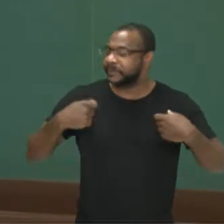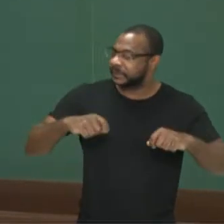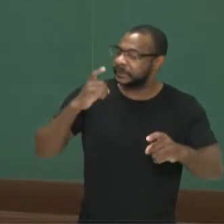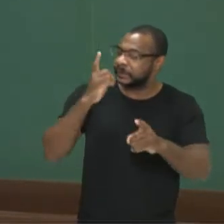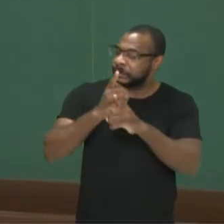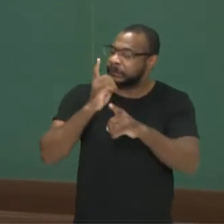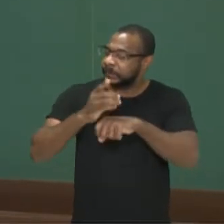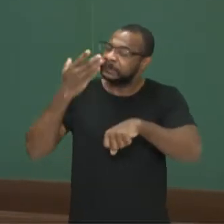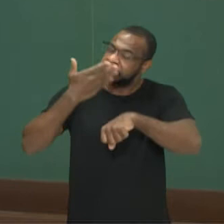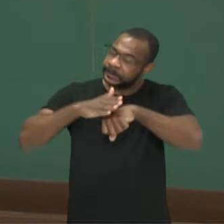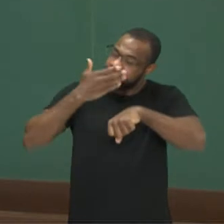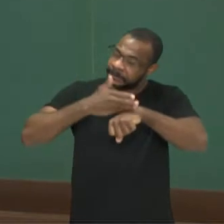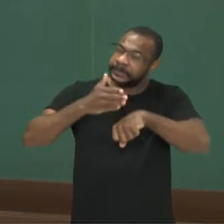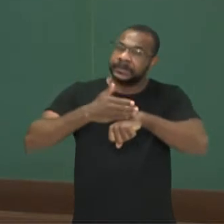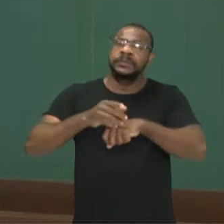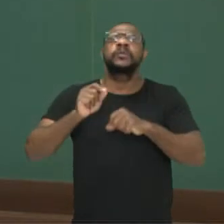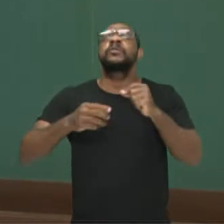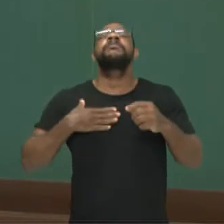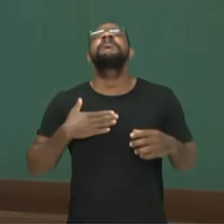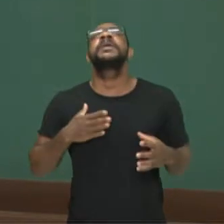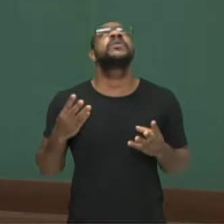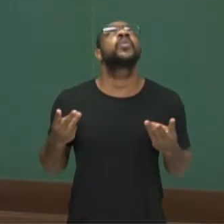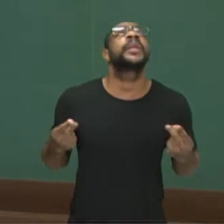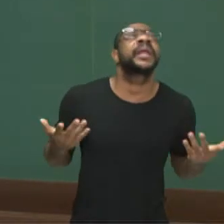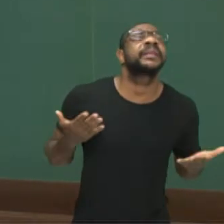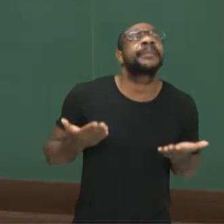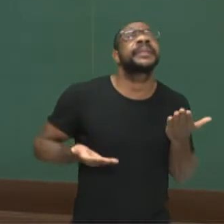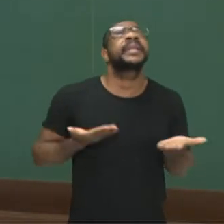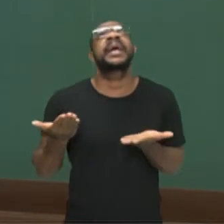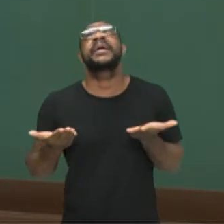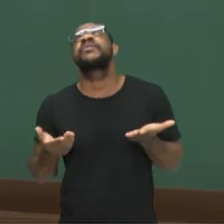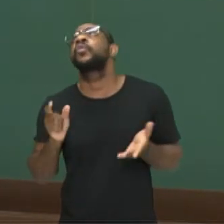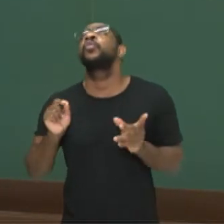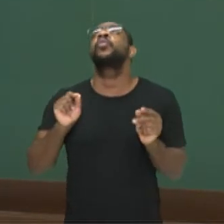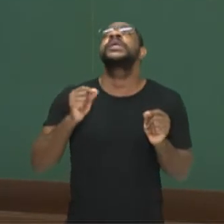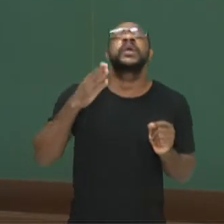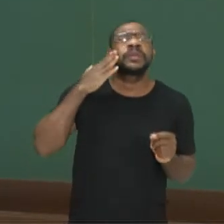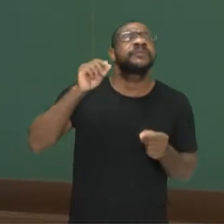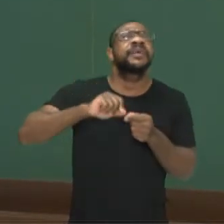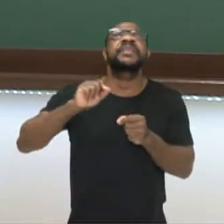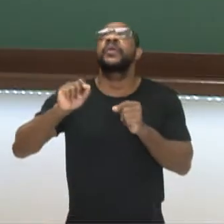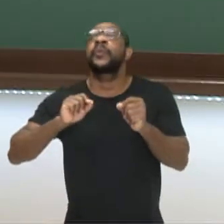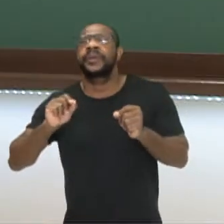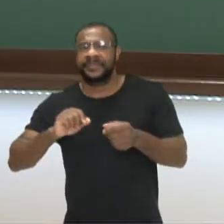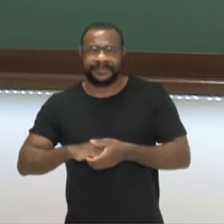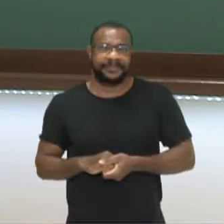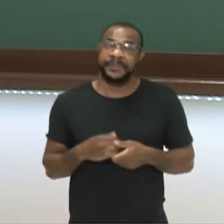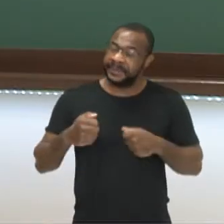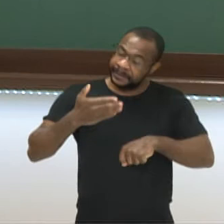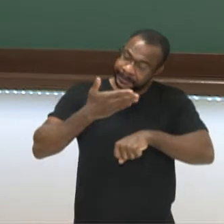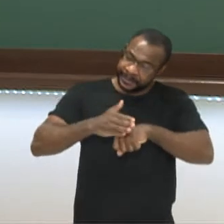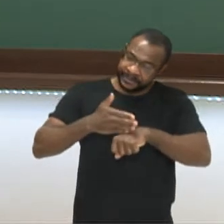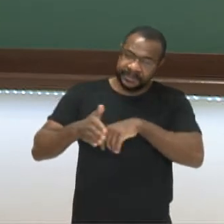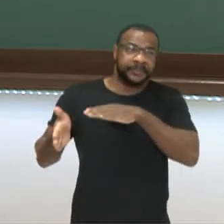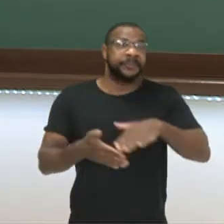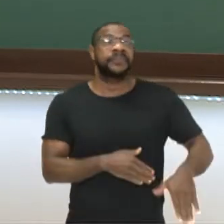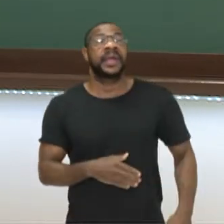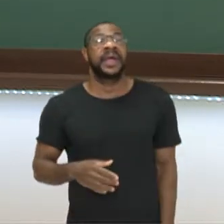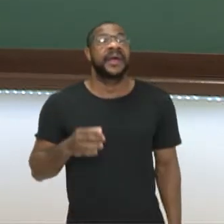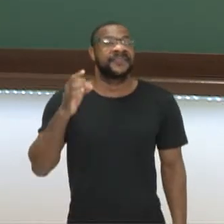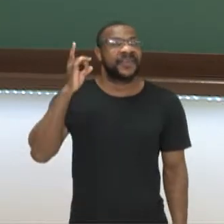e praticar. Quais são as nossas qualidades, as nossas habilidades e colocar isso em prática. Facilidade de